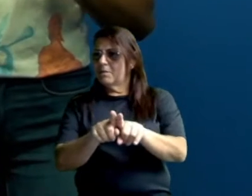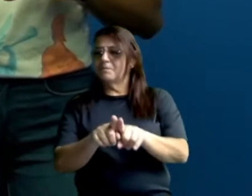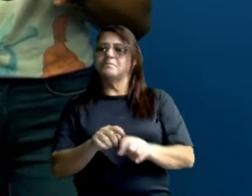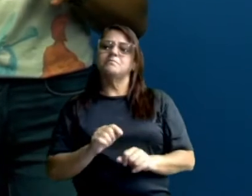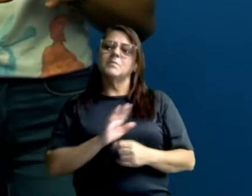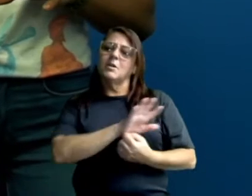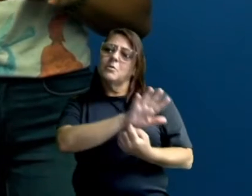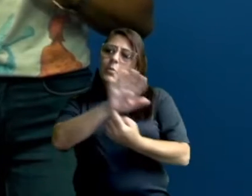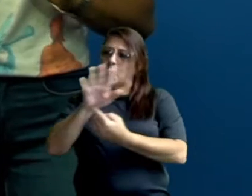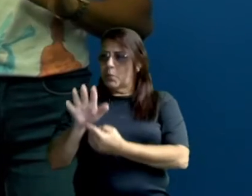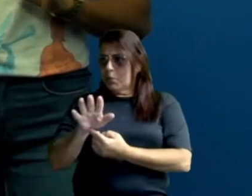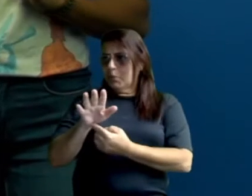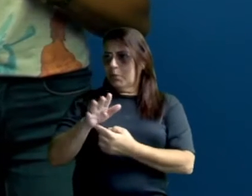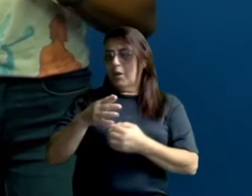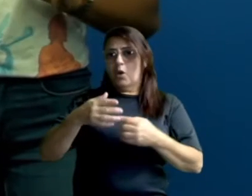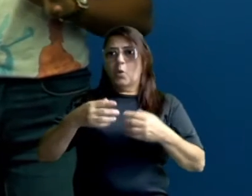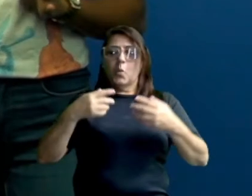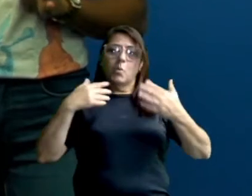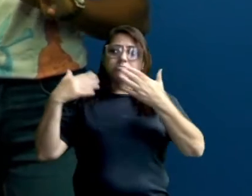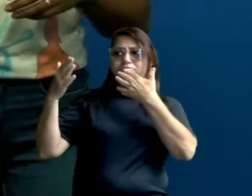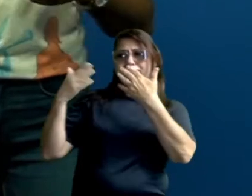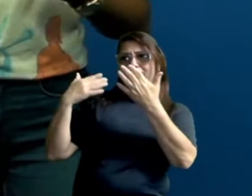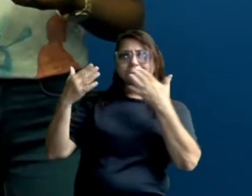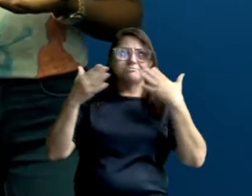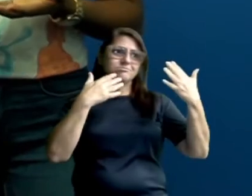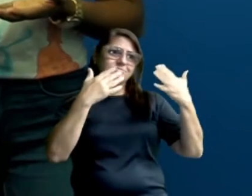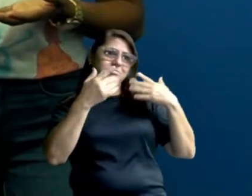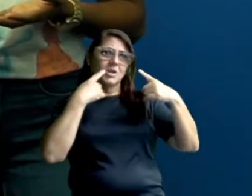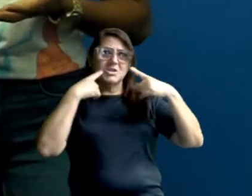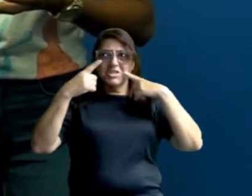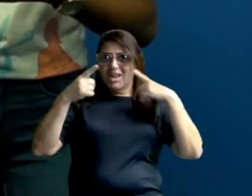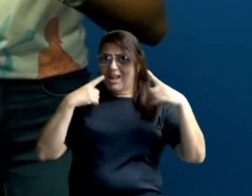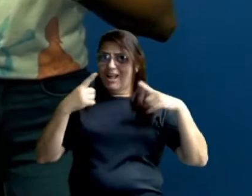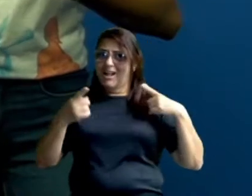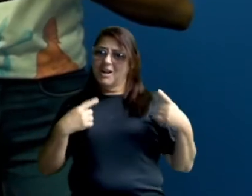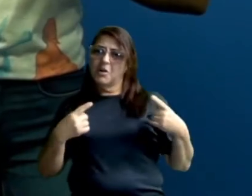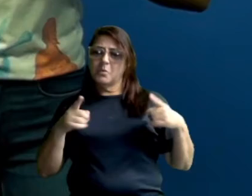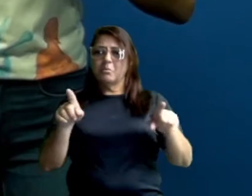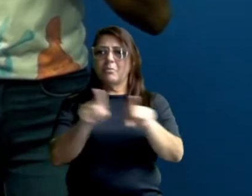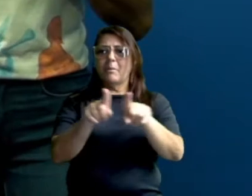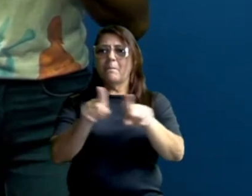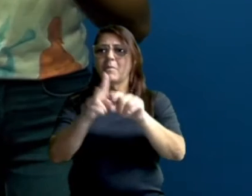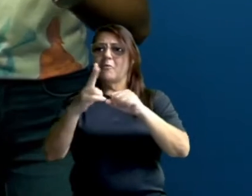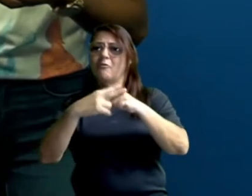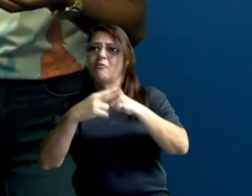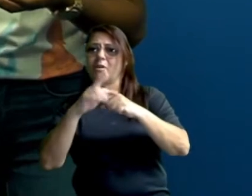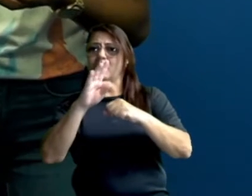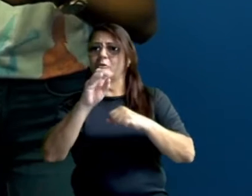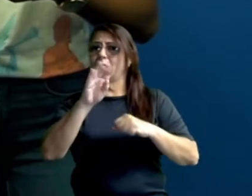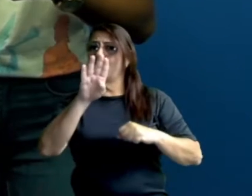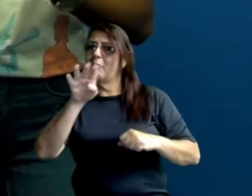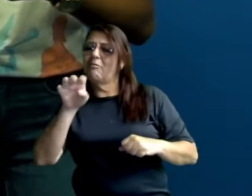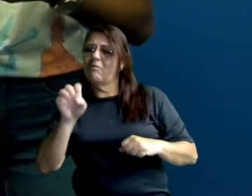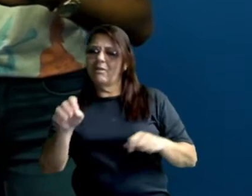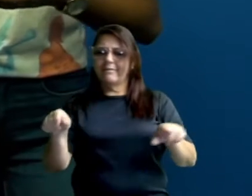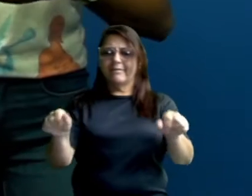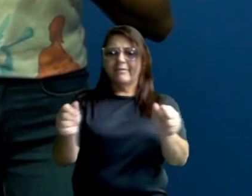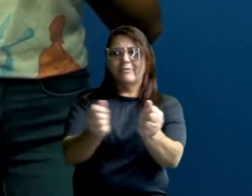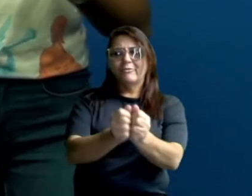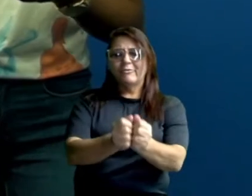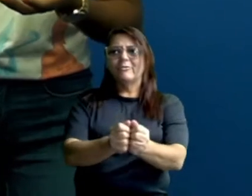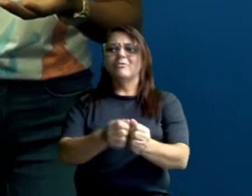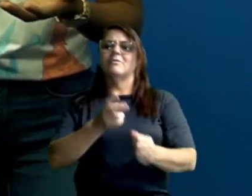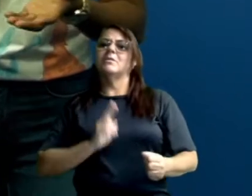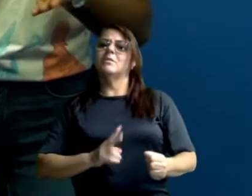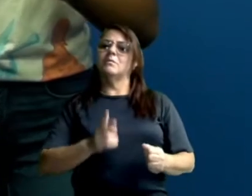essa representação através desse diálogo. E o verbo to be, ele também está presente quando nós vamos